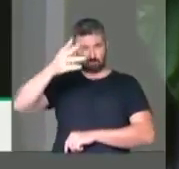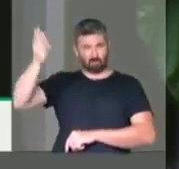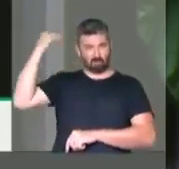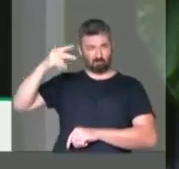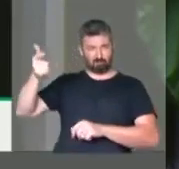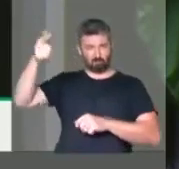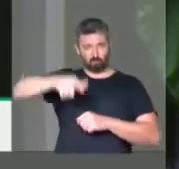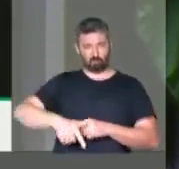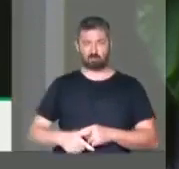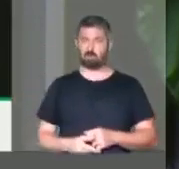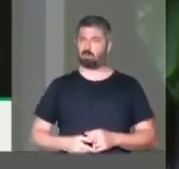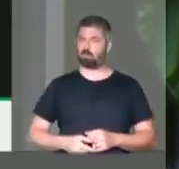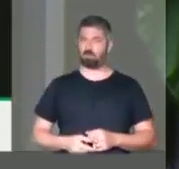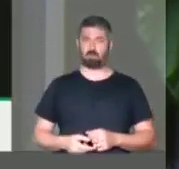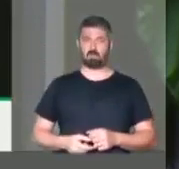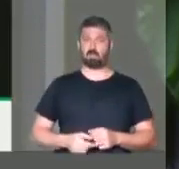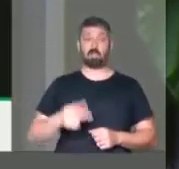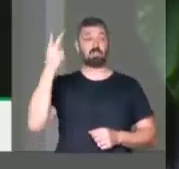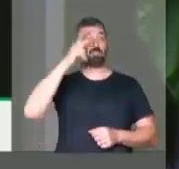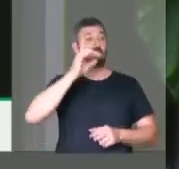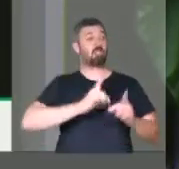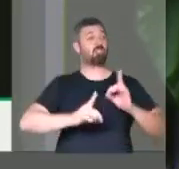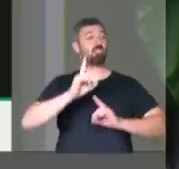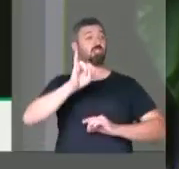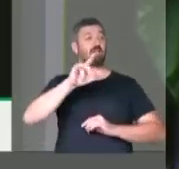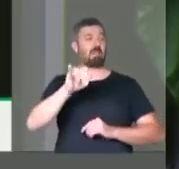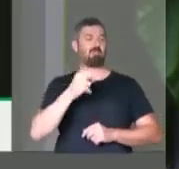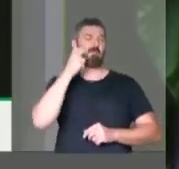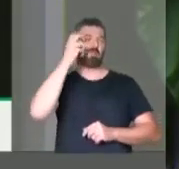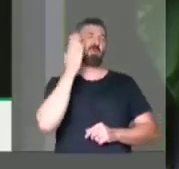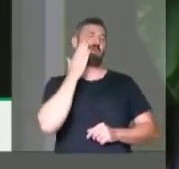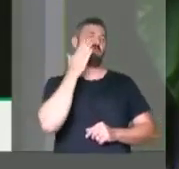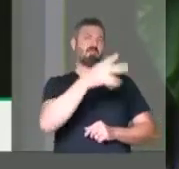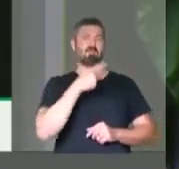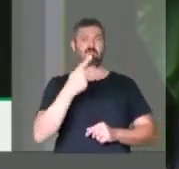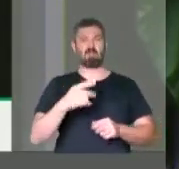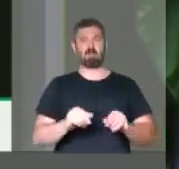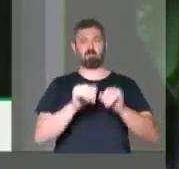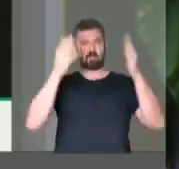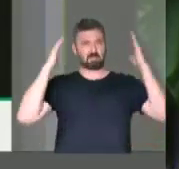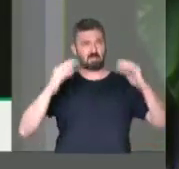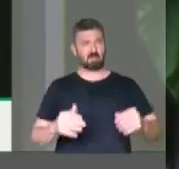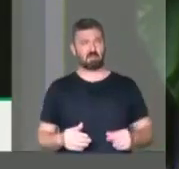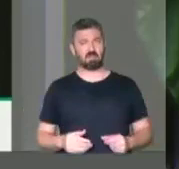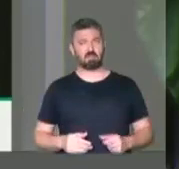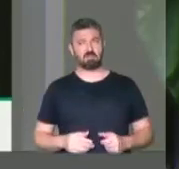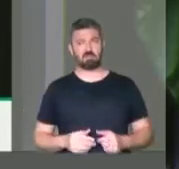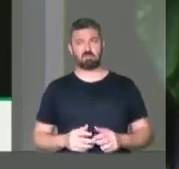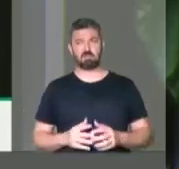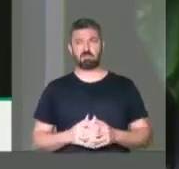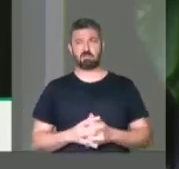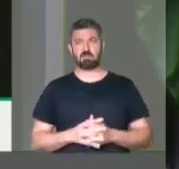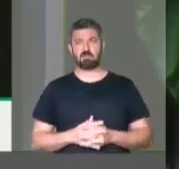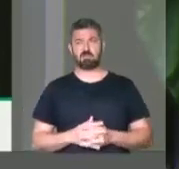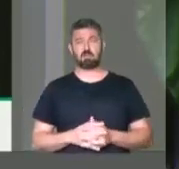A história nunca se repete, porque a história é dinâmica, deputado. Tenha um mínimo de vergonha antes de falar uma bobagem tão grande como essa.